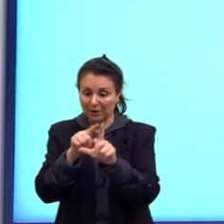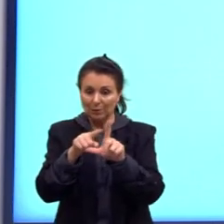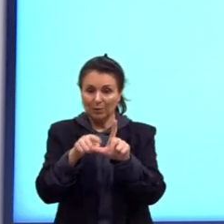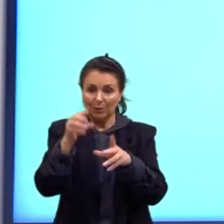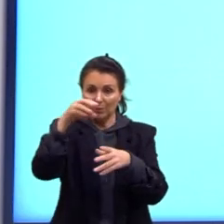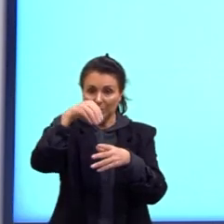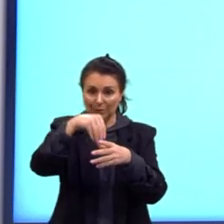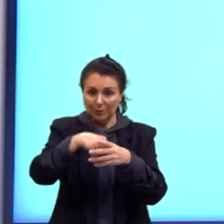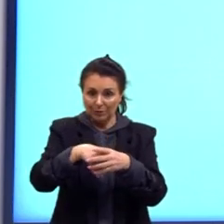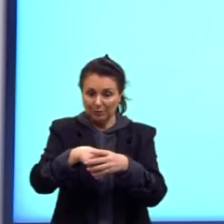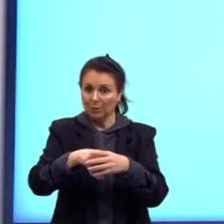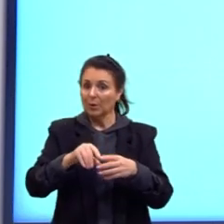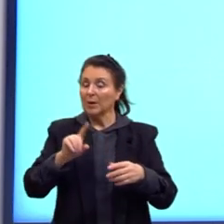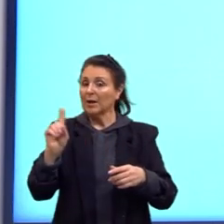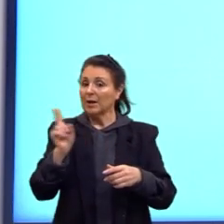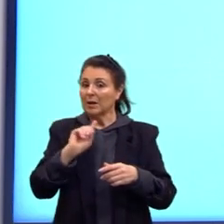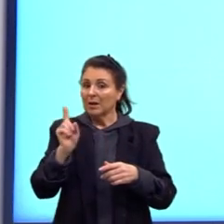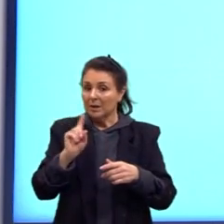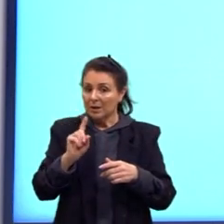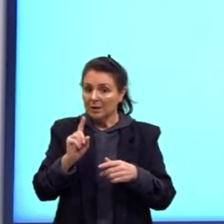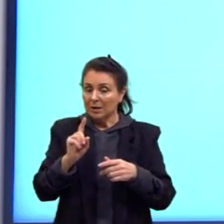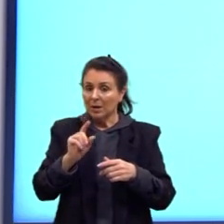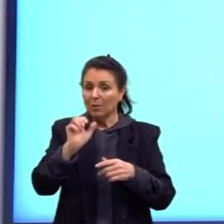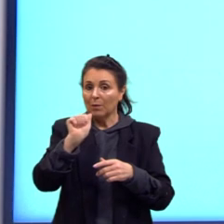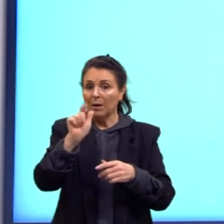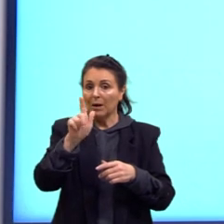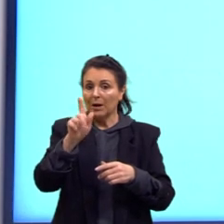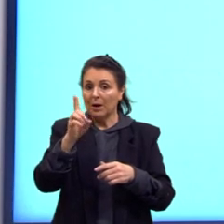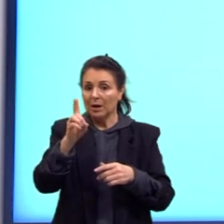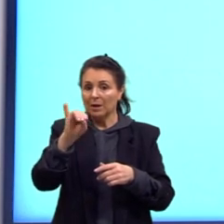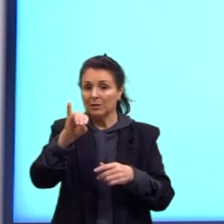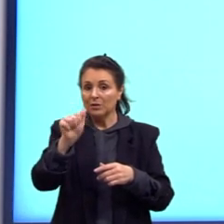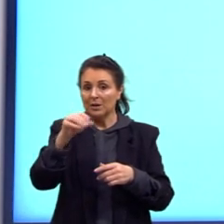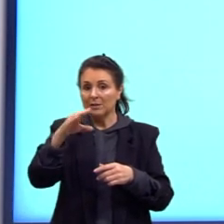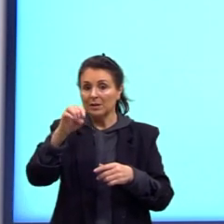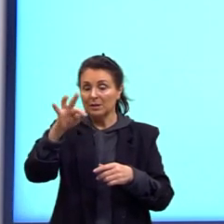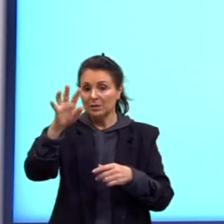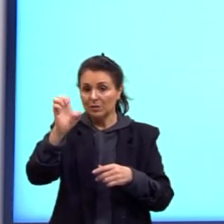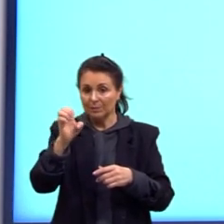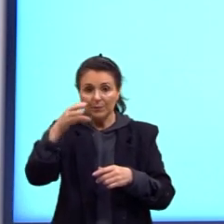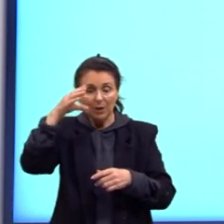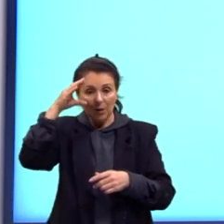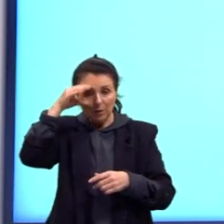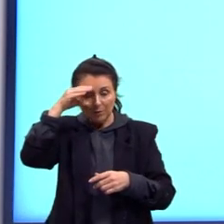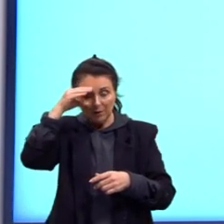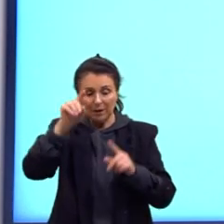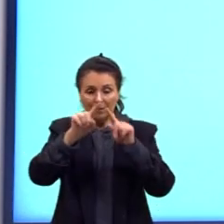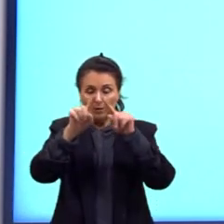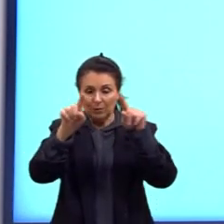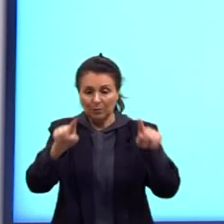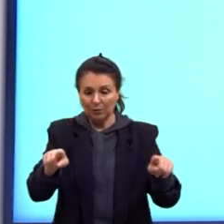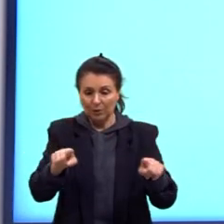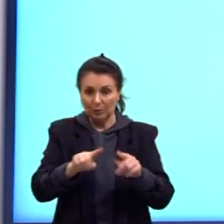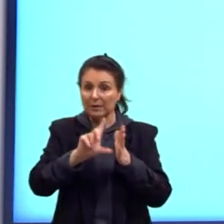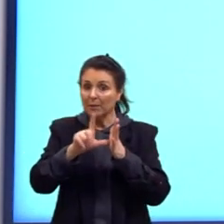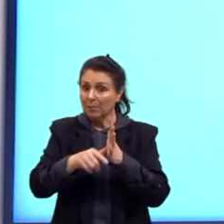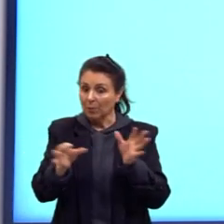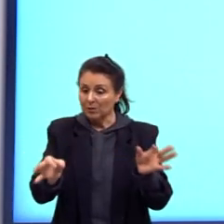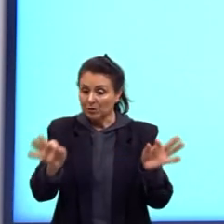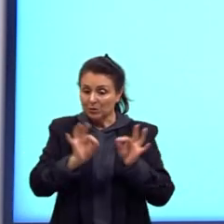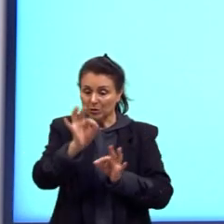não adjacentes então Observe vem aqui o nosso triângulo tá após o dobradura